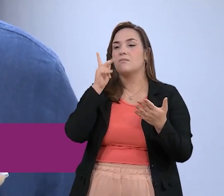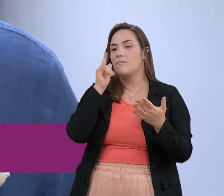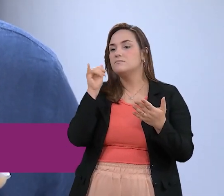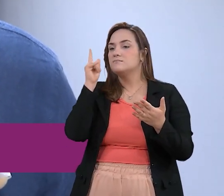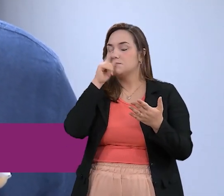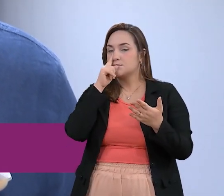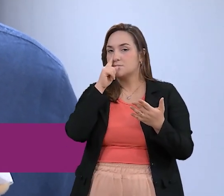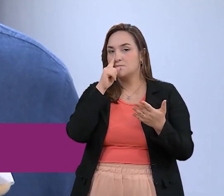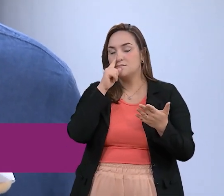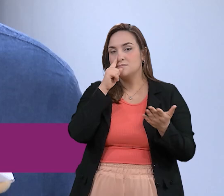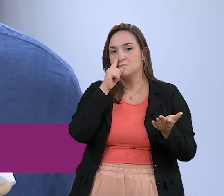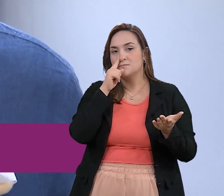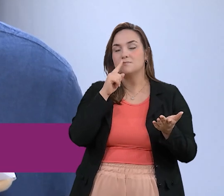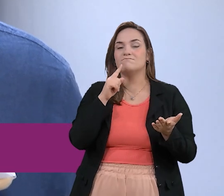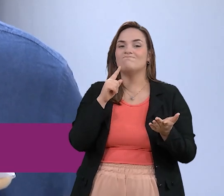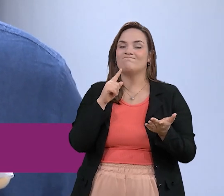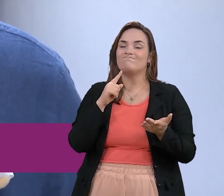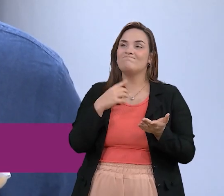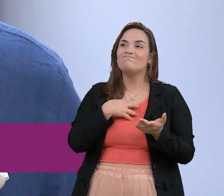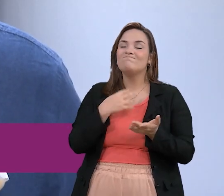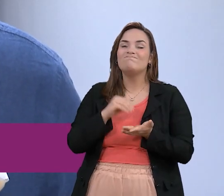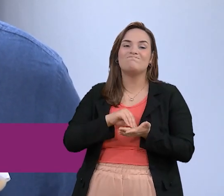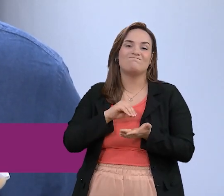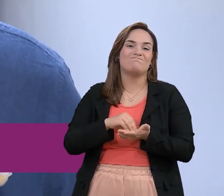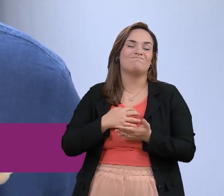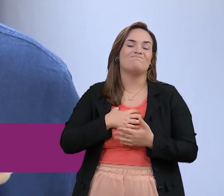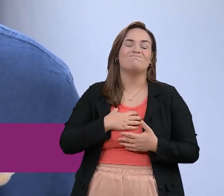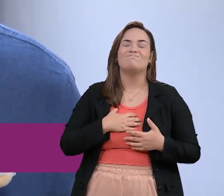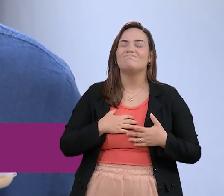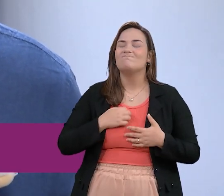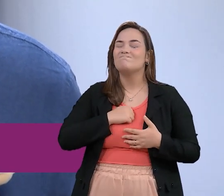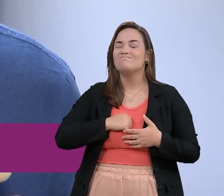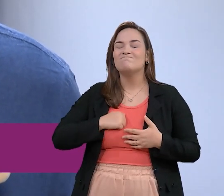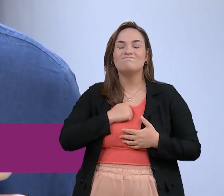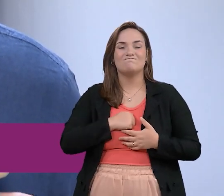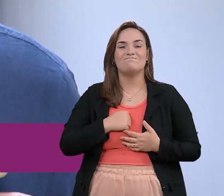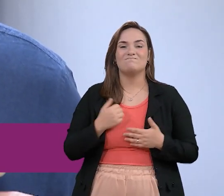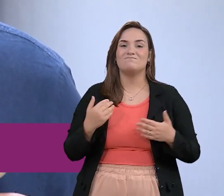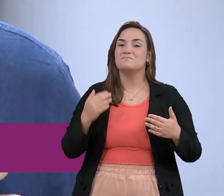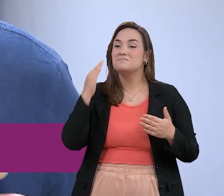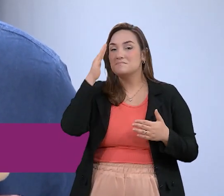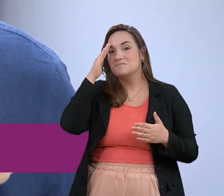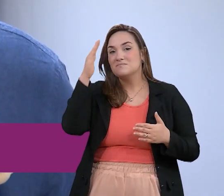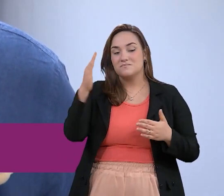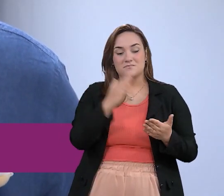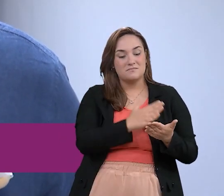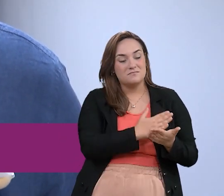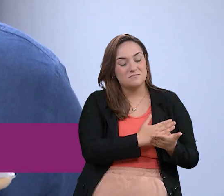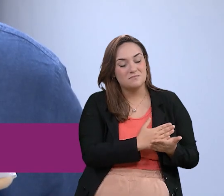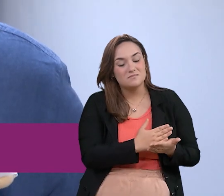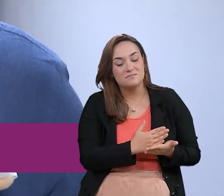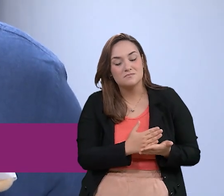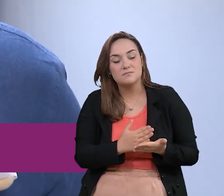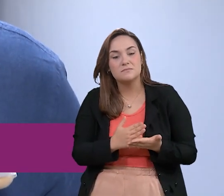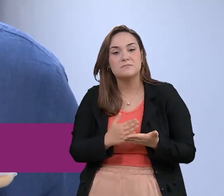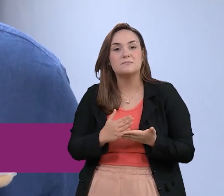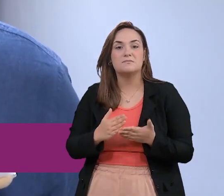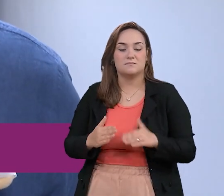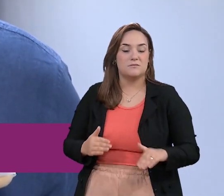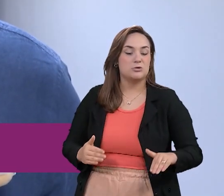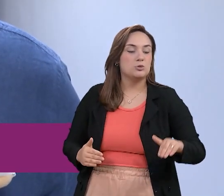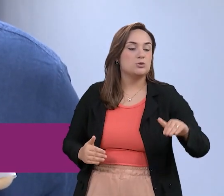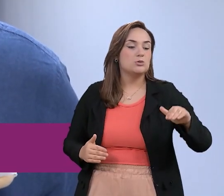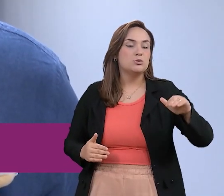né que o pai e a mãe faz né que T na infância ali né nos primeiros momentos de vida ali na construção